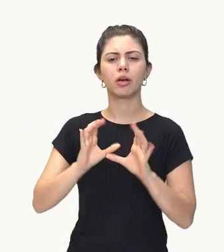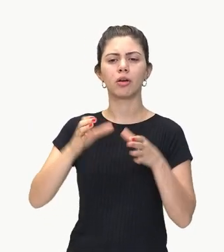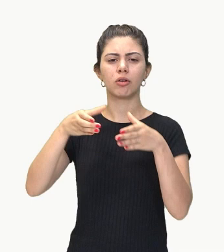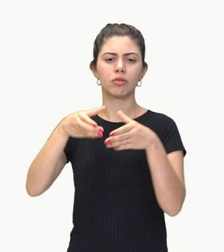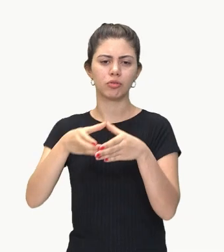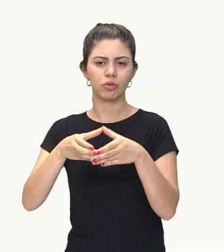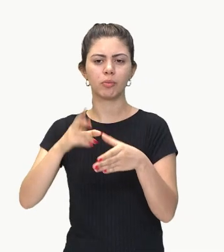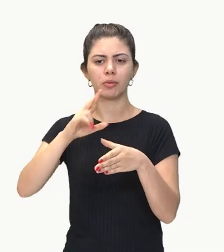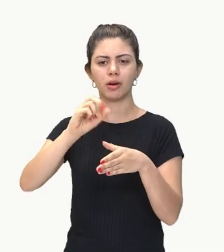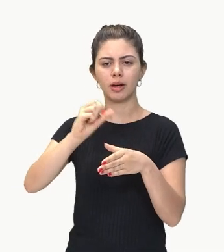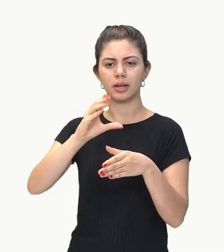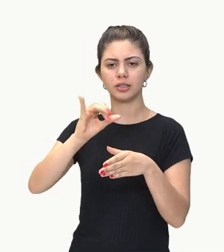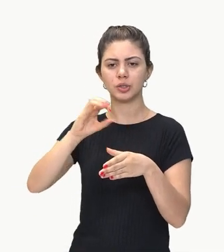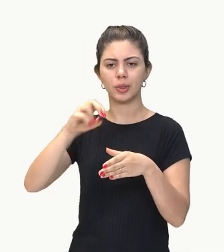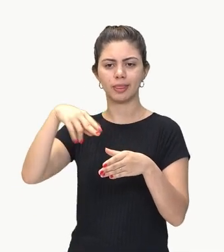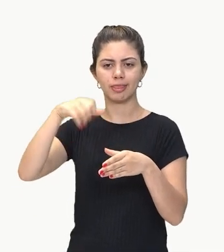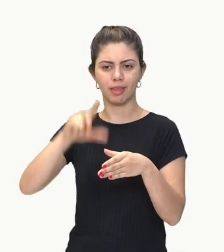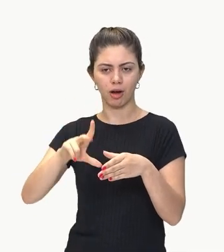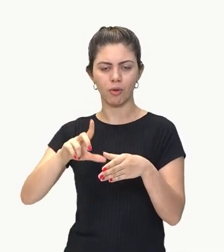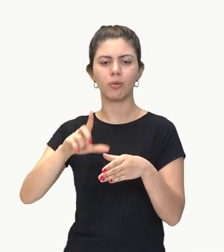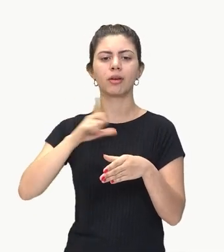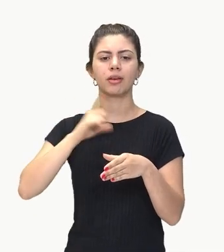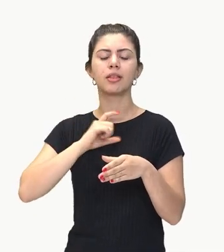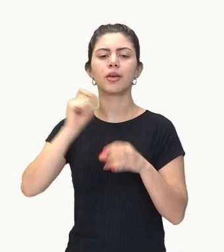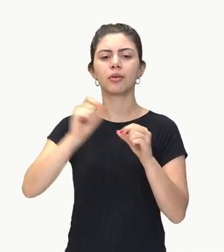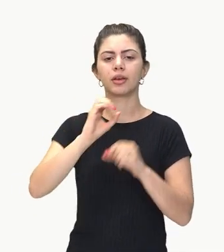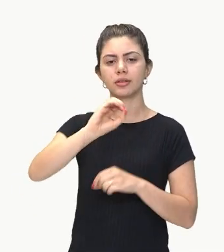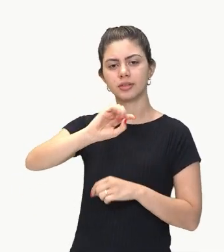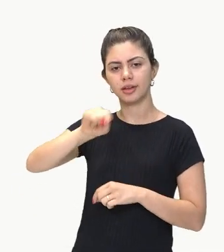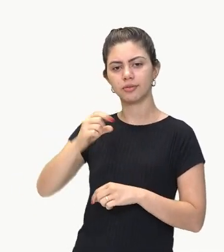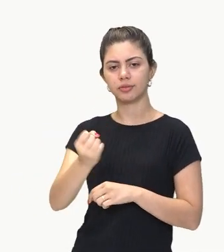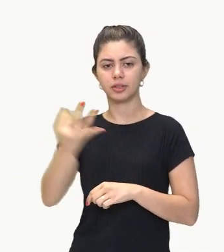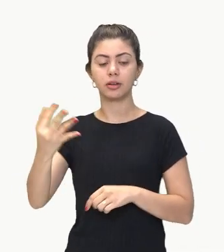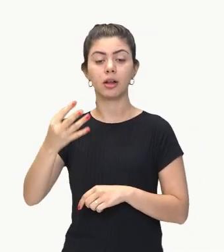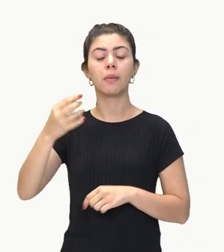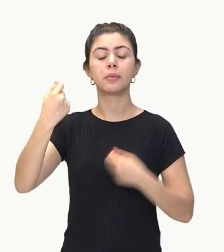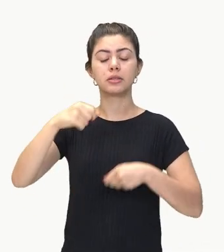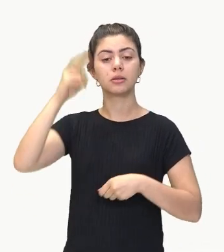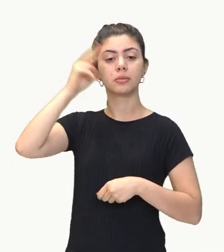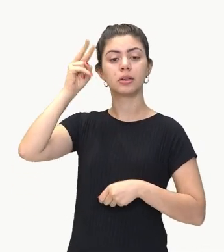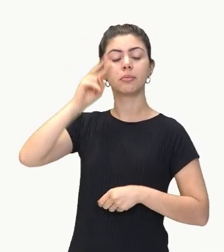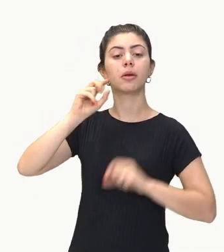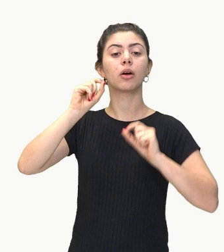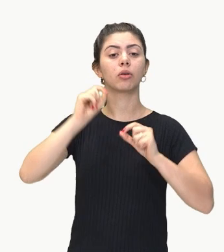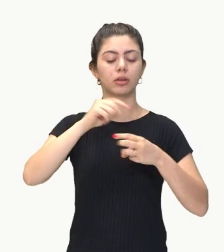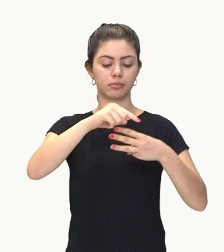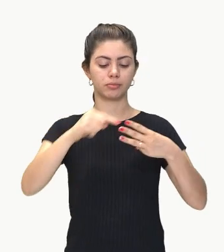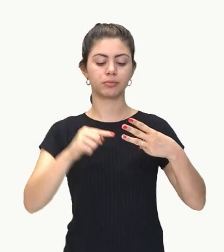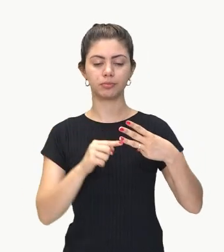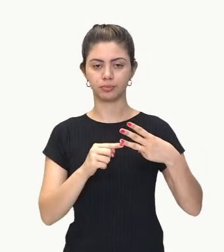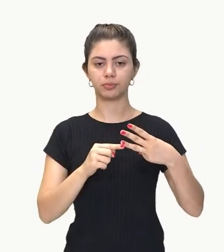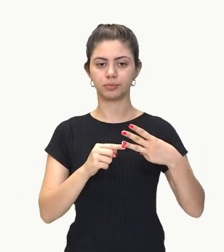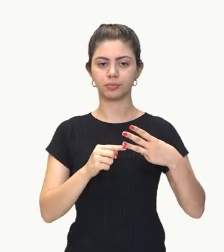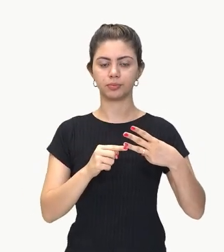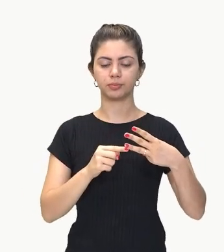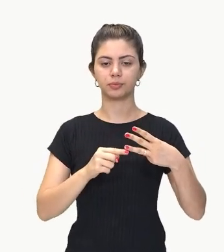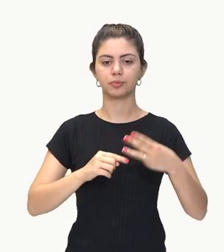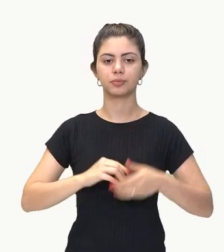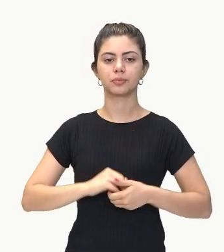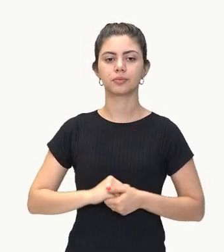na forma decimal, convém lembrar que... Vamos aqui ver os nossos